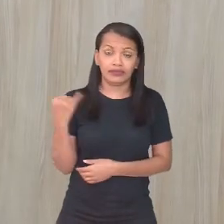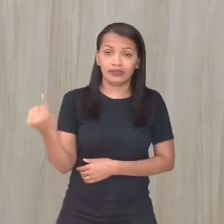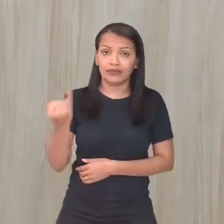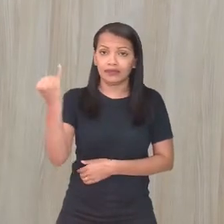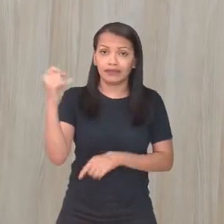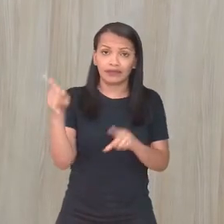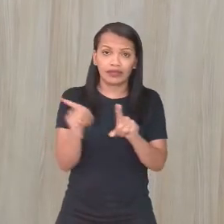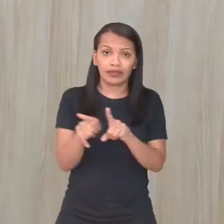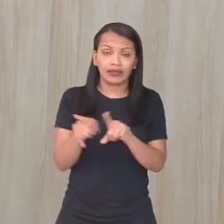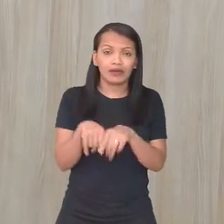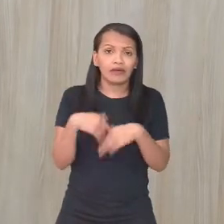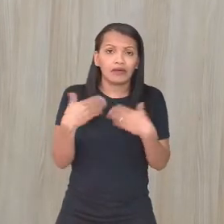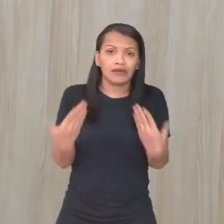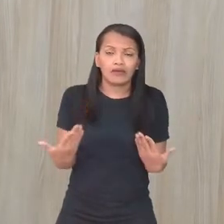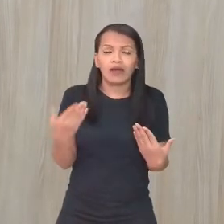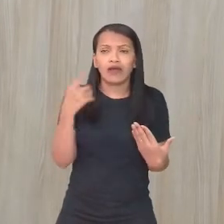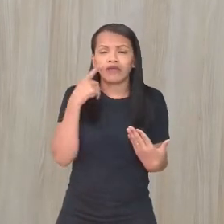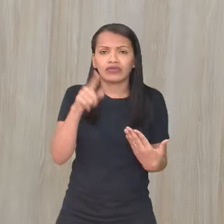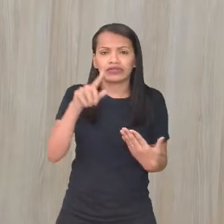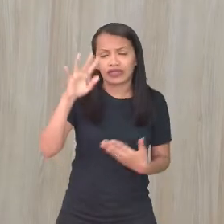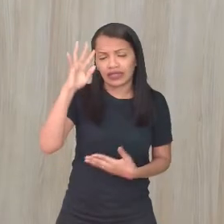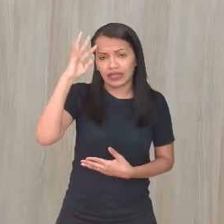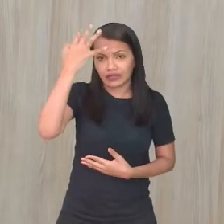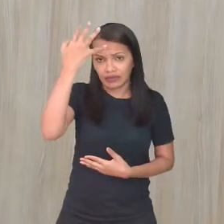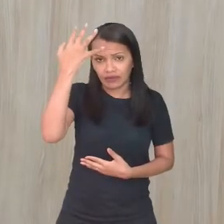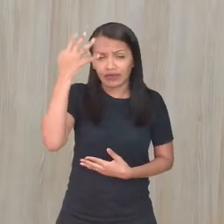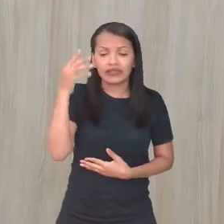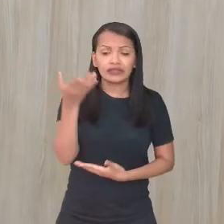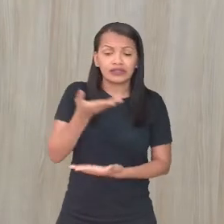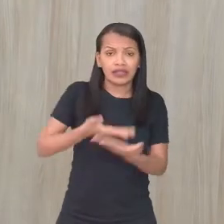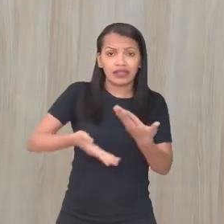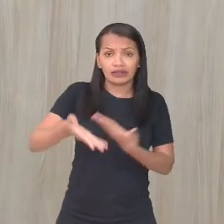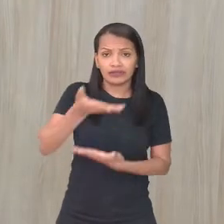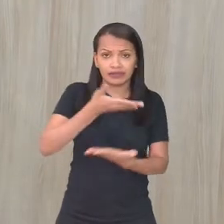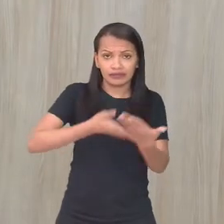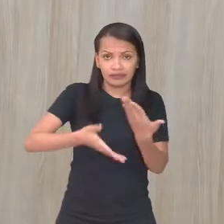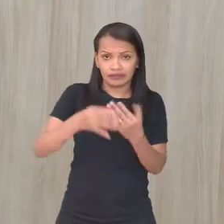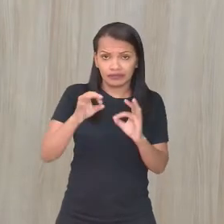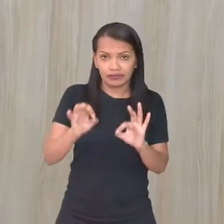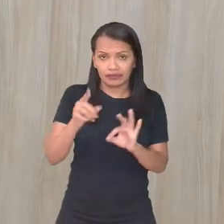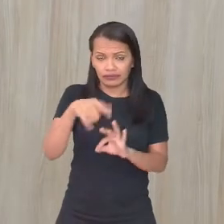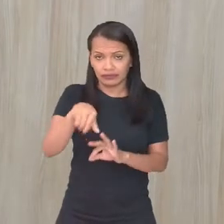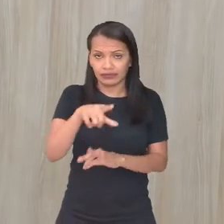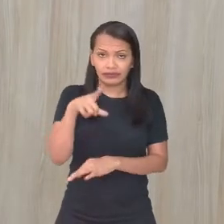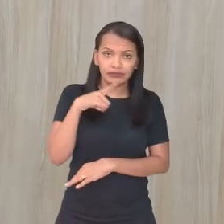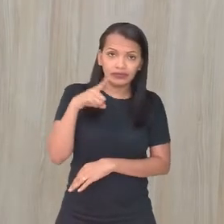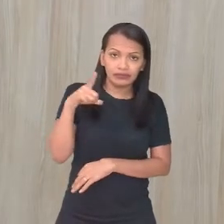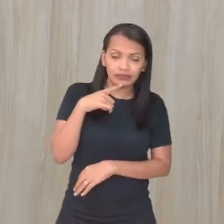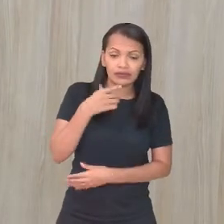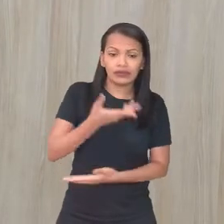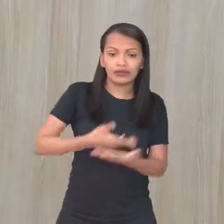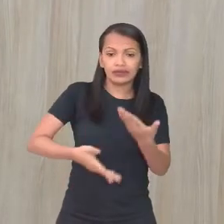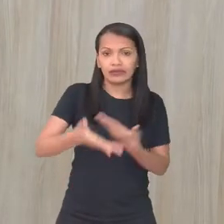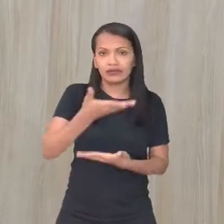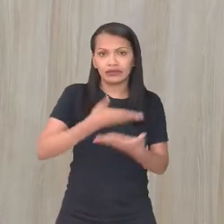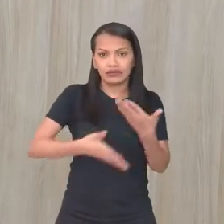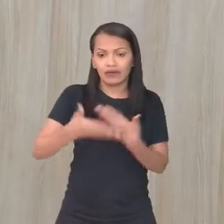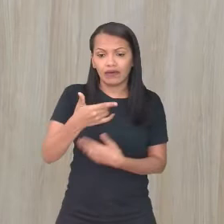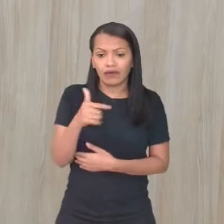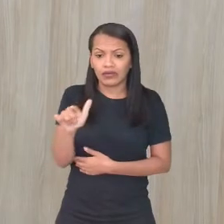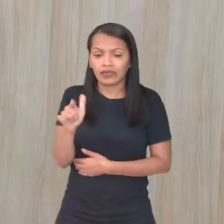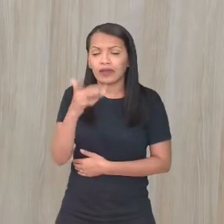também qual é a forma com que você resolve se relacionar. Se você tem um relacionamento com as